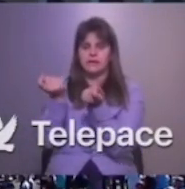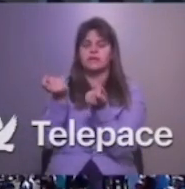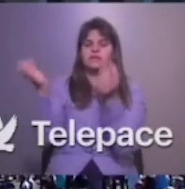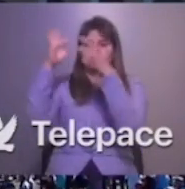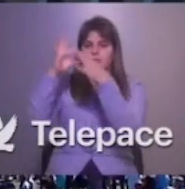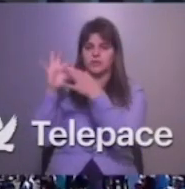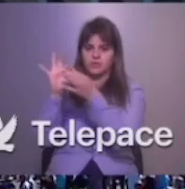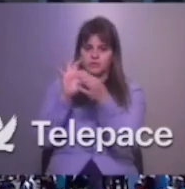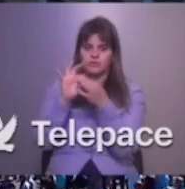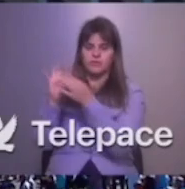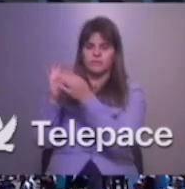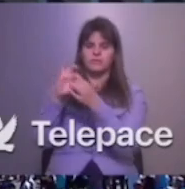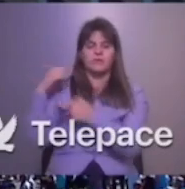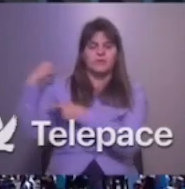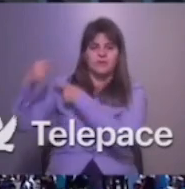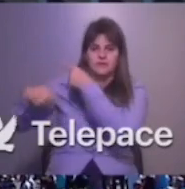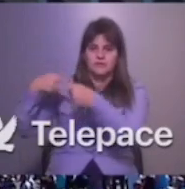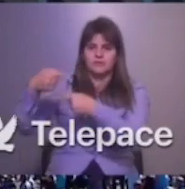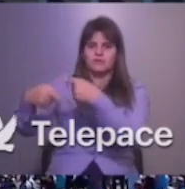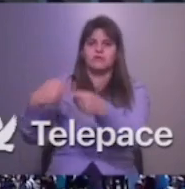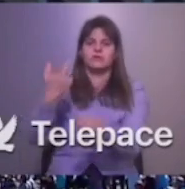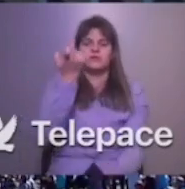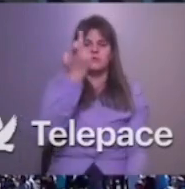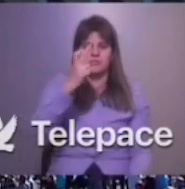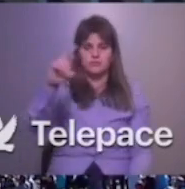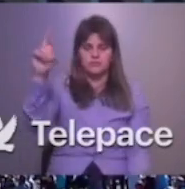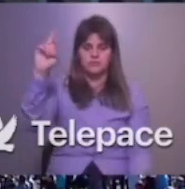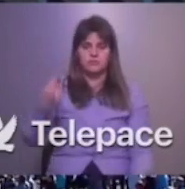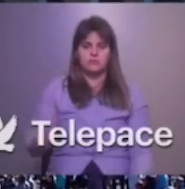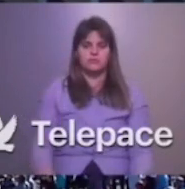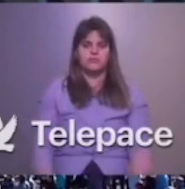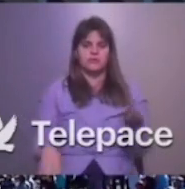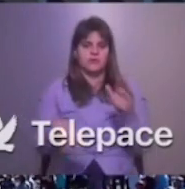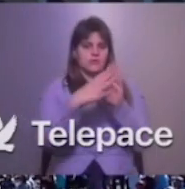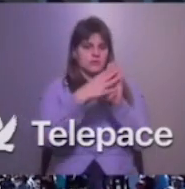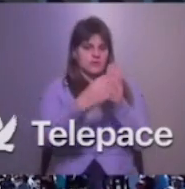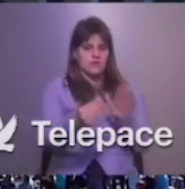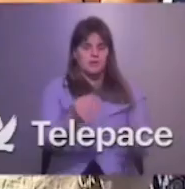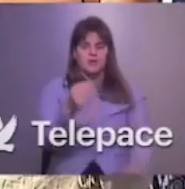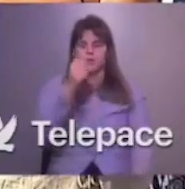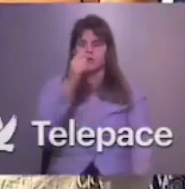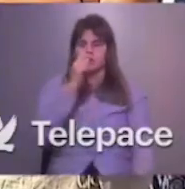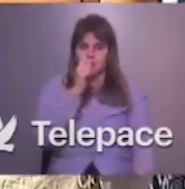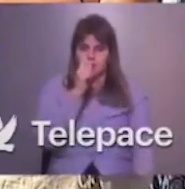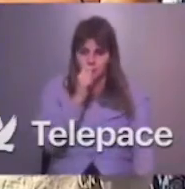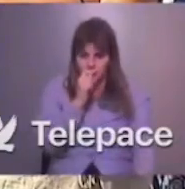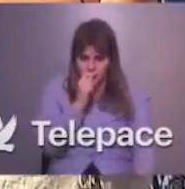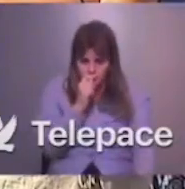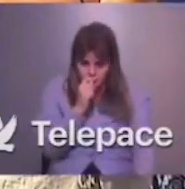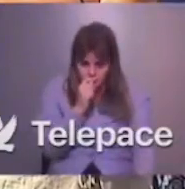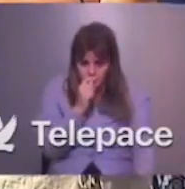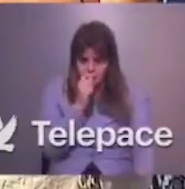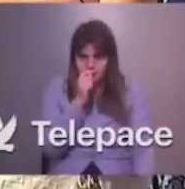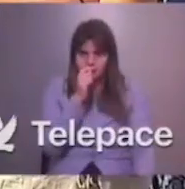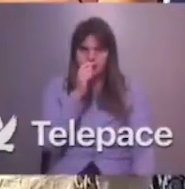Santo, por todos os séculos dos séculos.